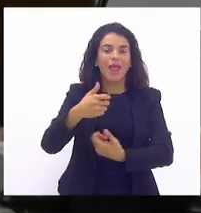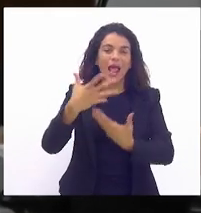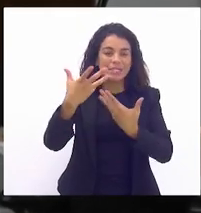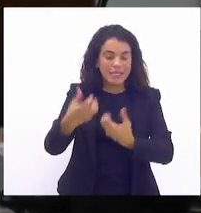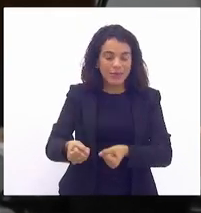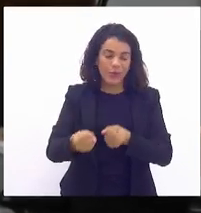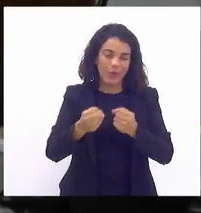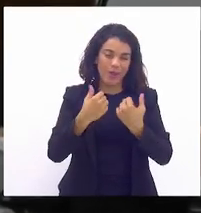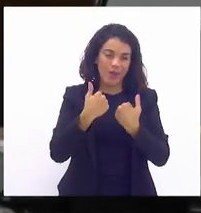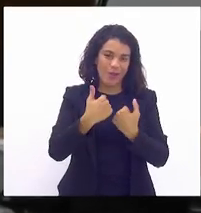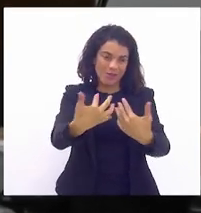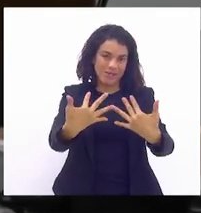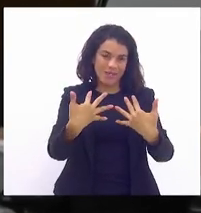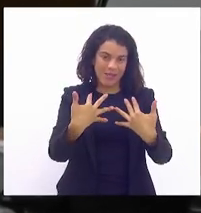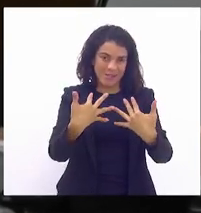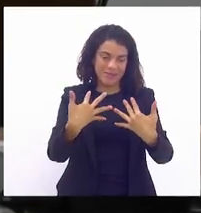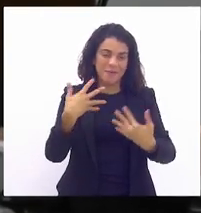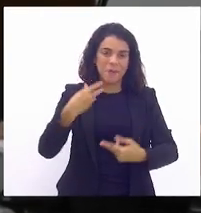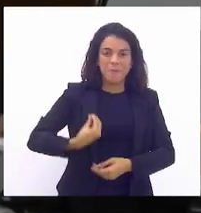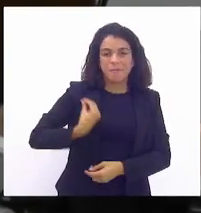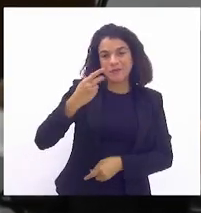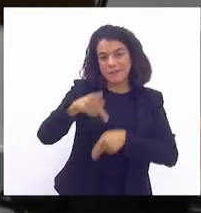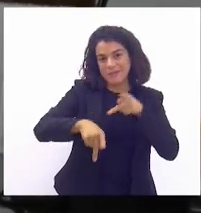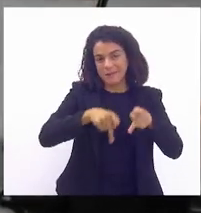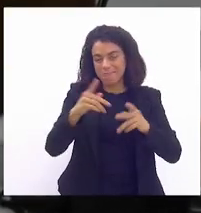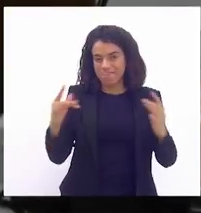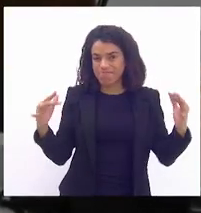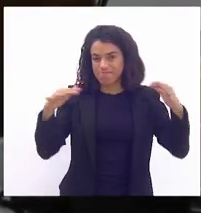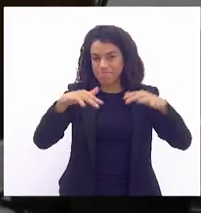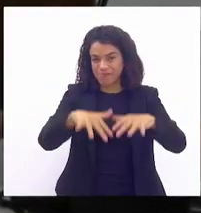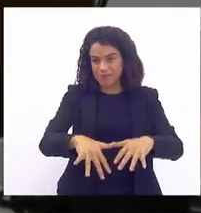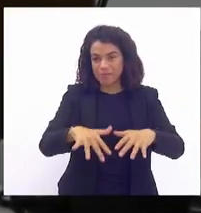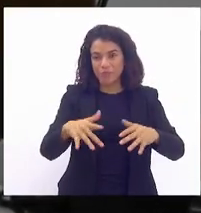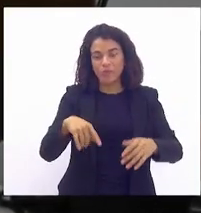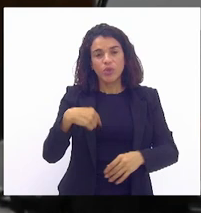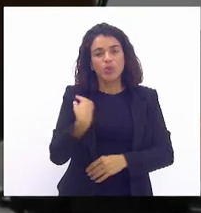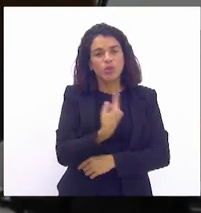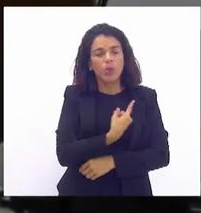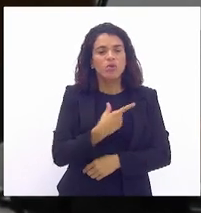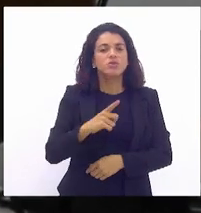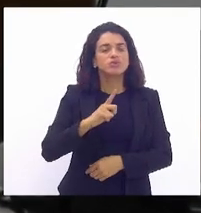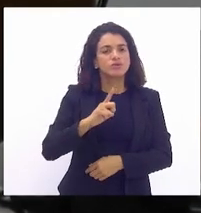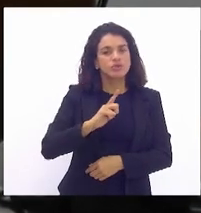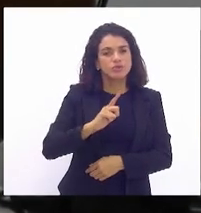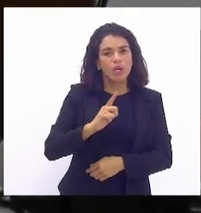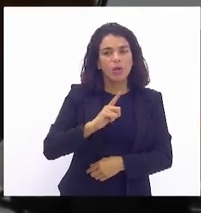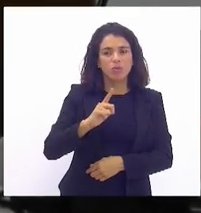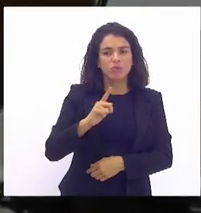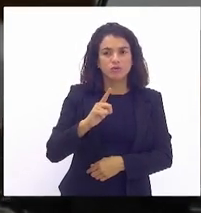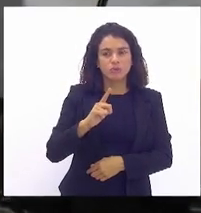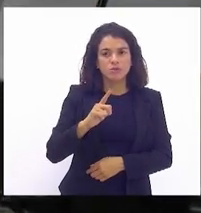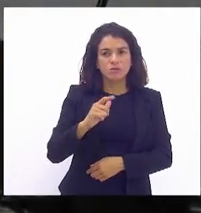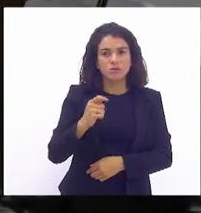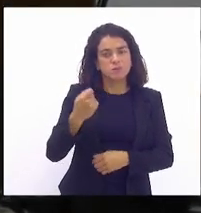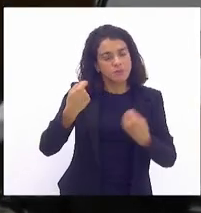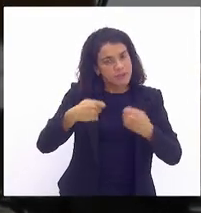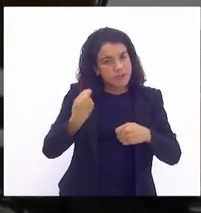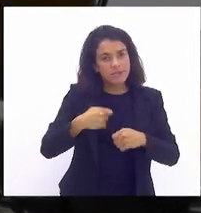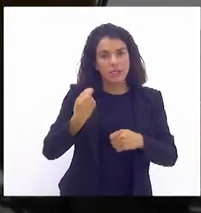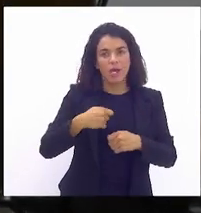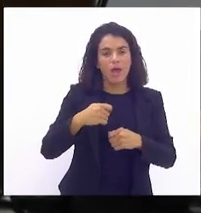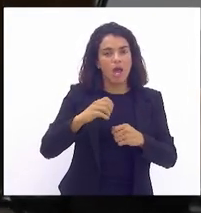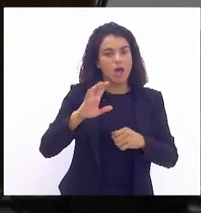pública, que nós estamos aqui no Munos Público e temos que sair com